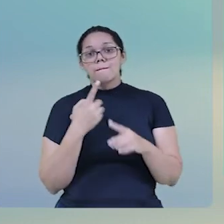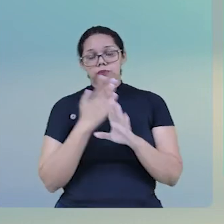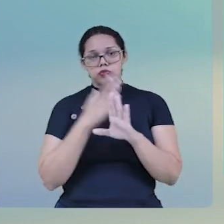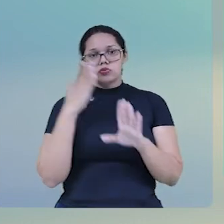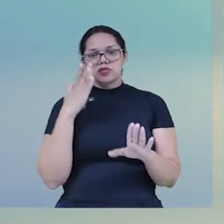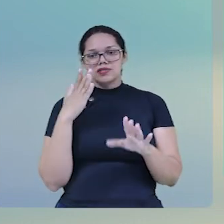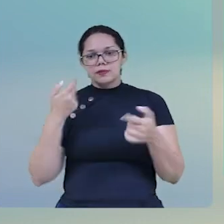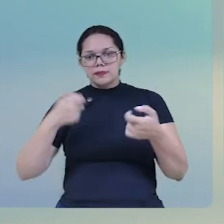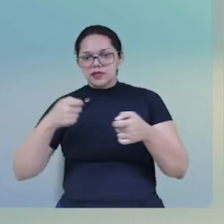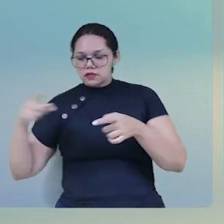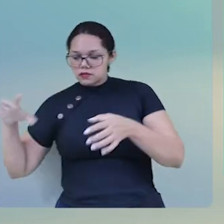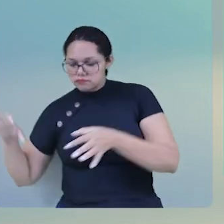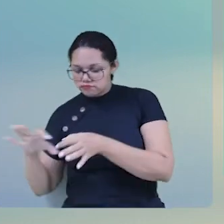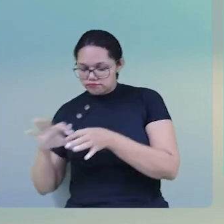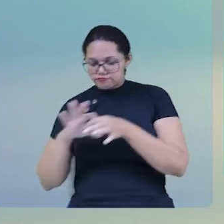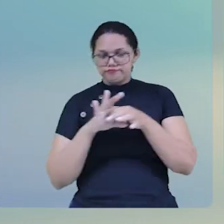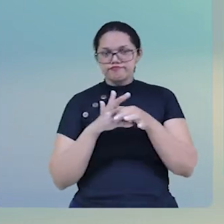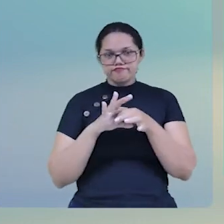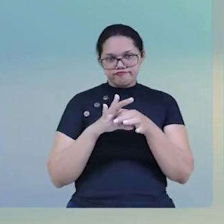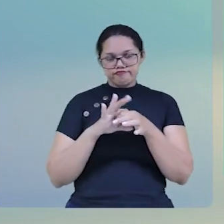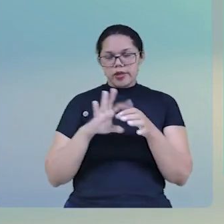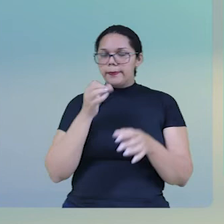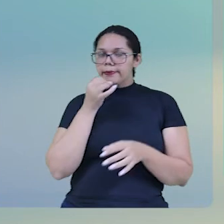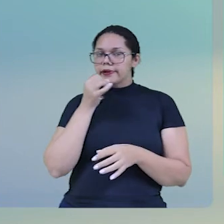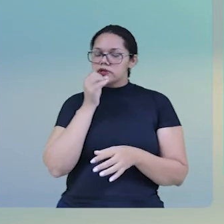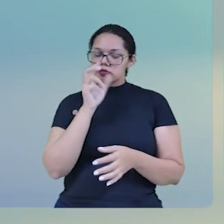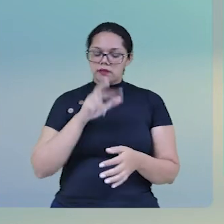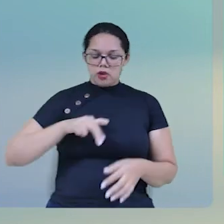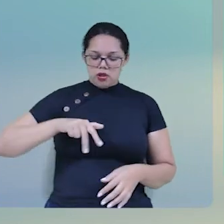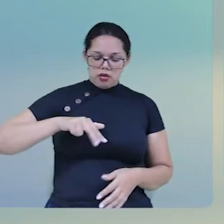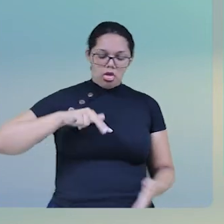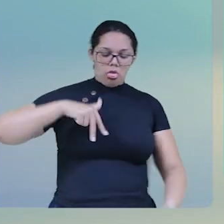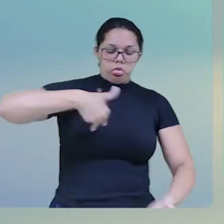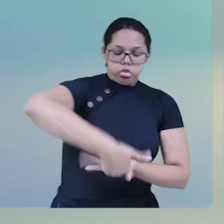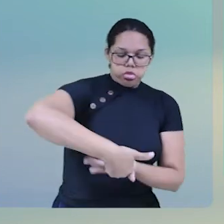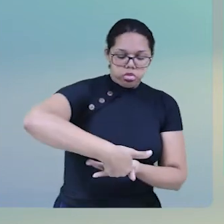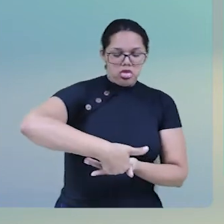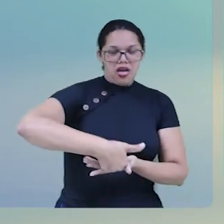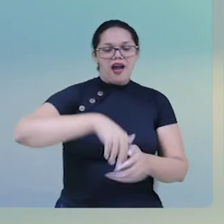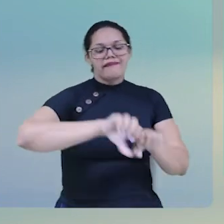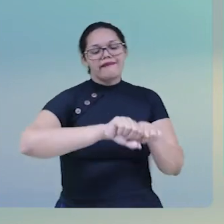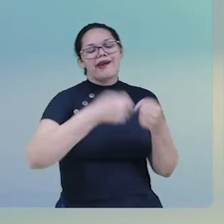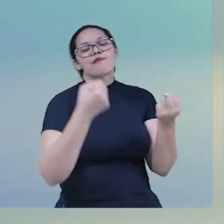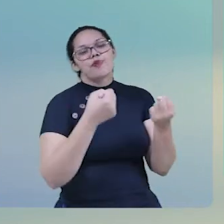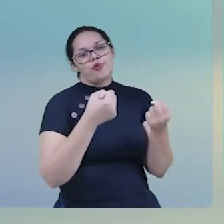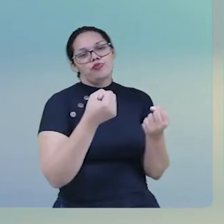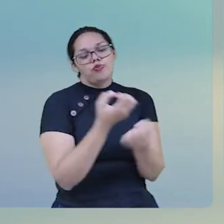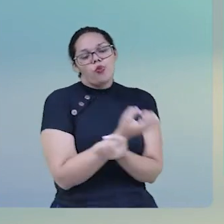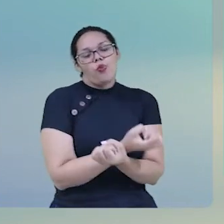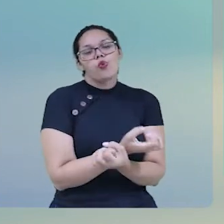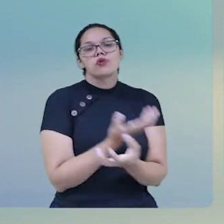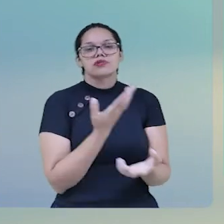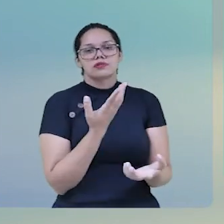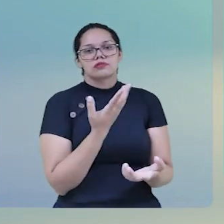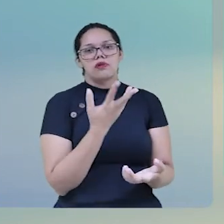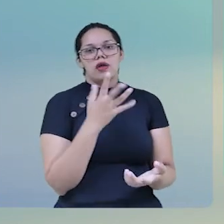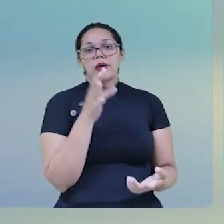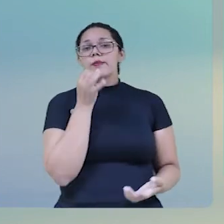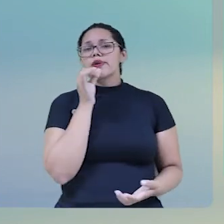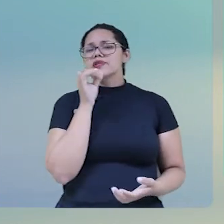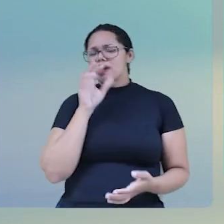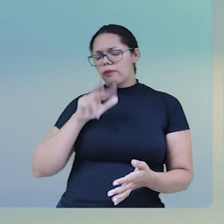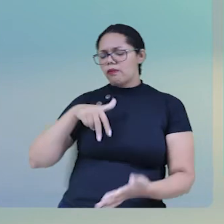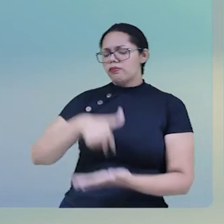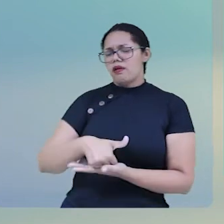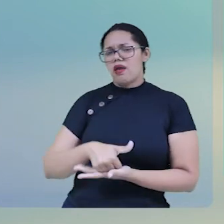aliada à osteopenia, risco de queda, por que a queda provoca a morte no idoso? É porque ele caiu que ele vai